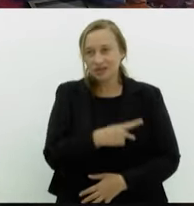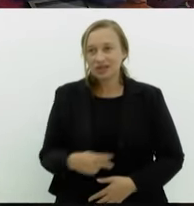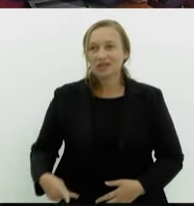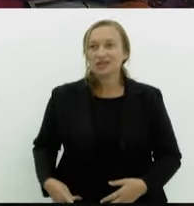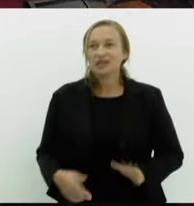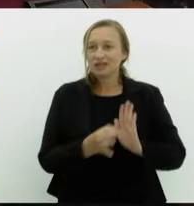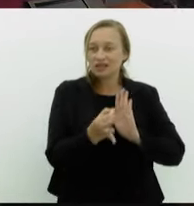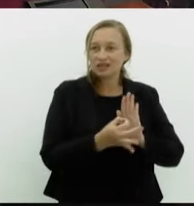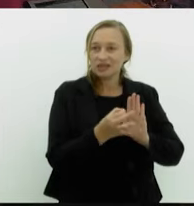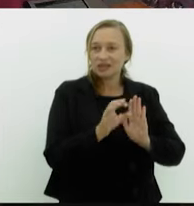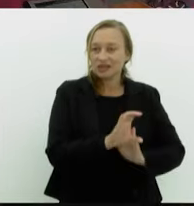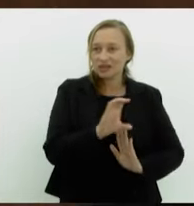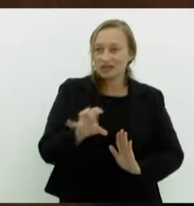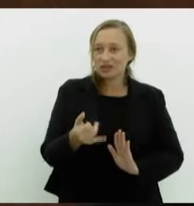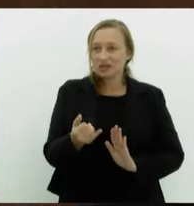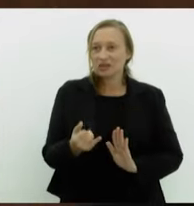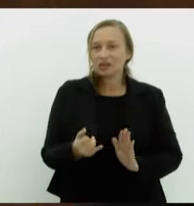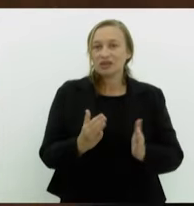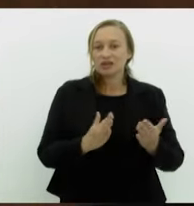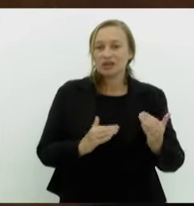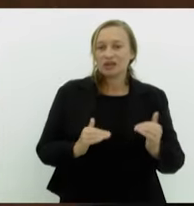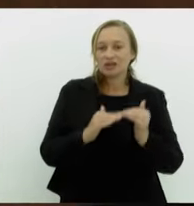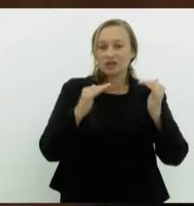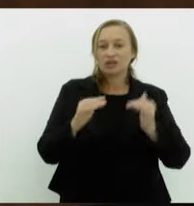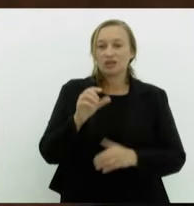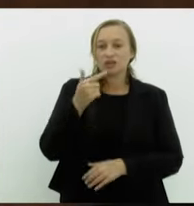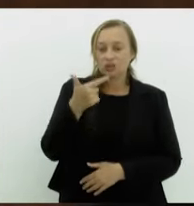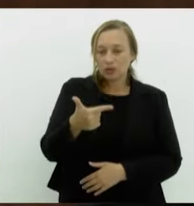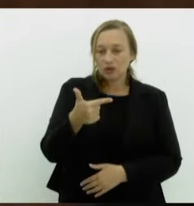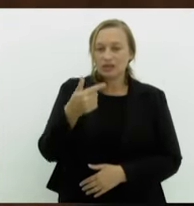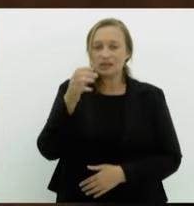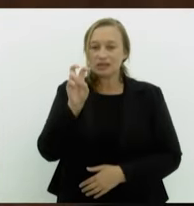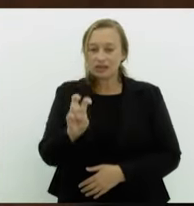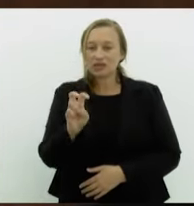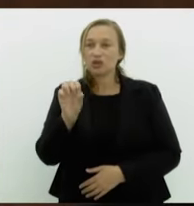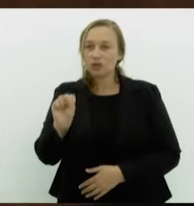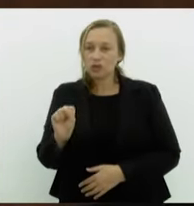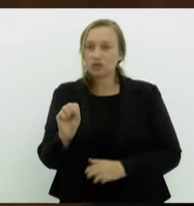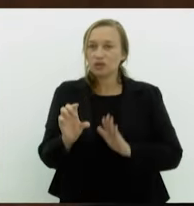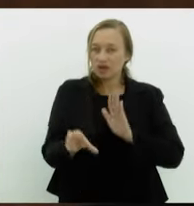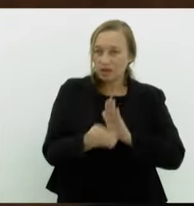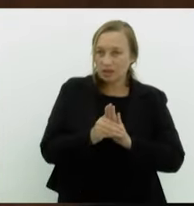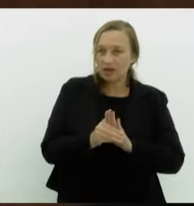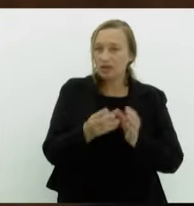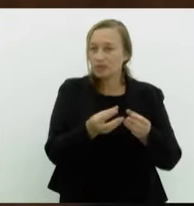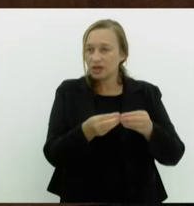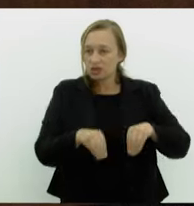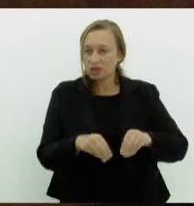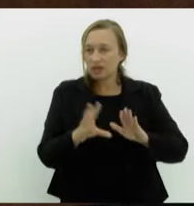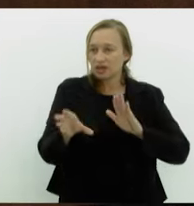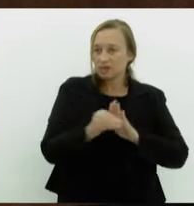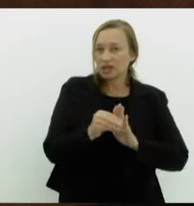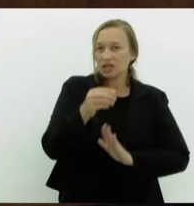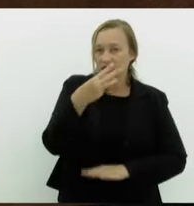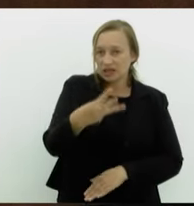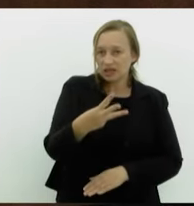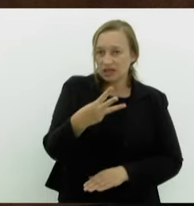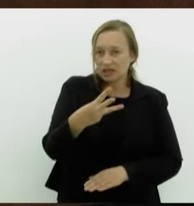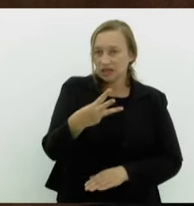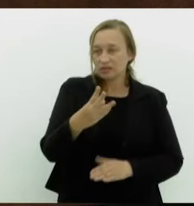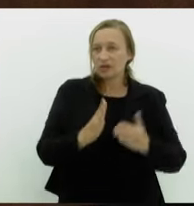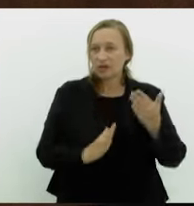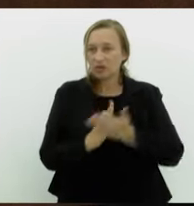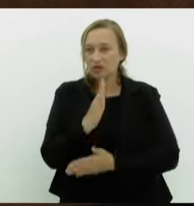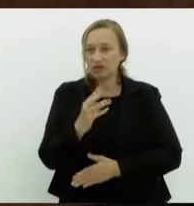de plenário, é favorável às emendas números 2, 5 e 8. Prejudicadas as emendas número 3 pela emenda